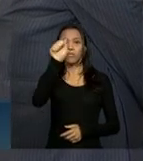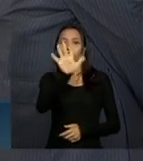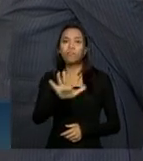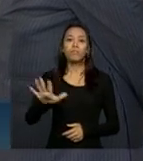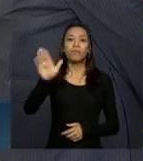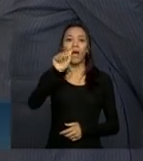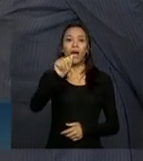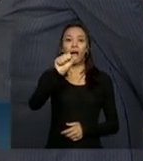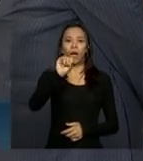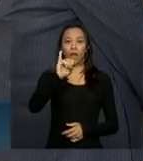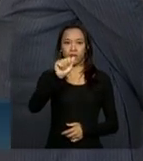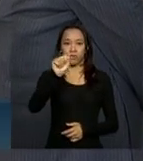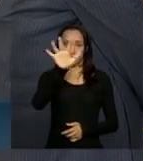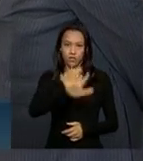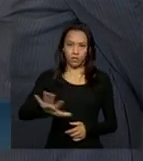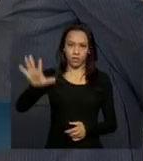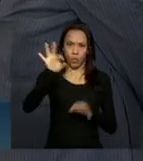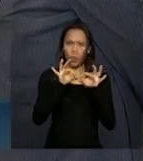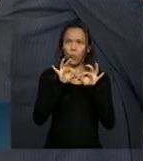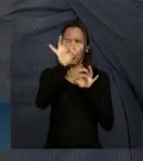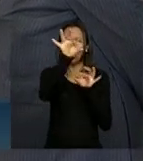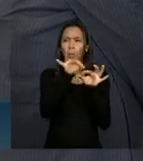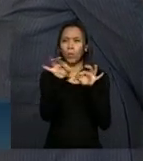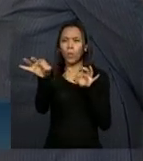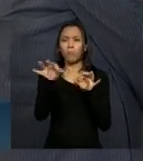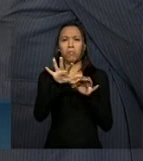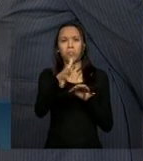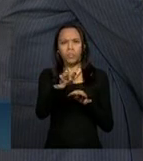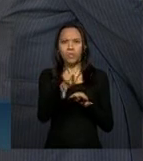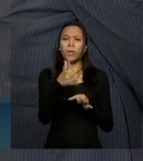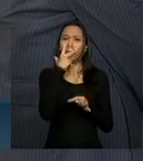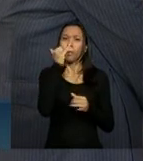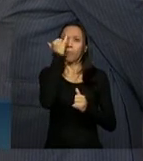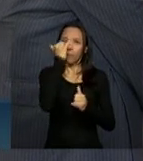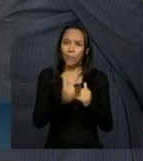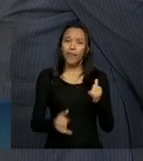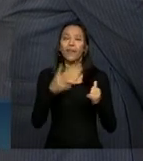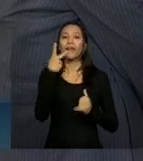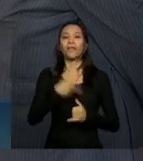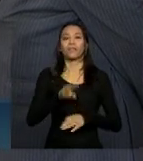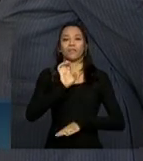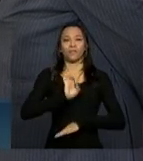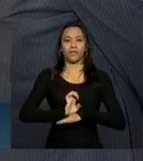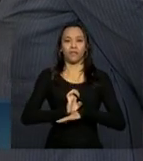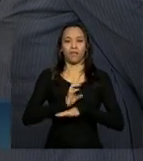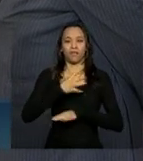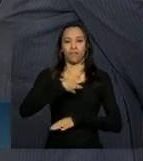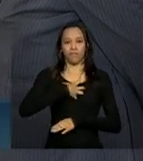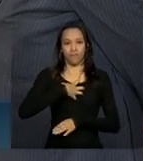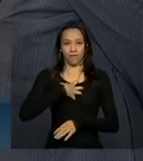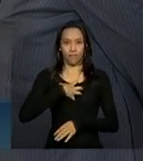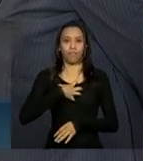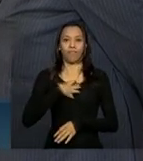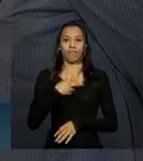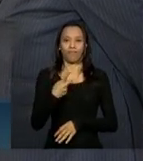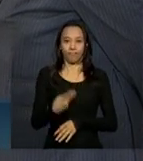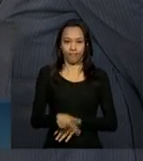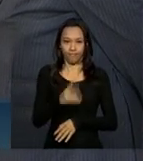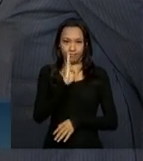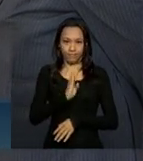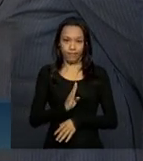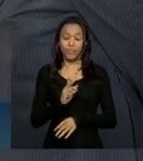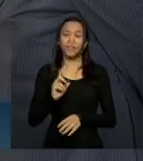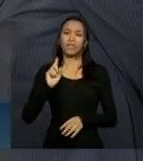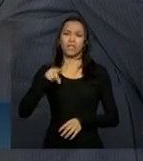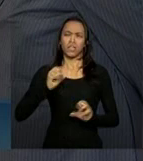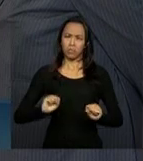O tamanho do seu território corresponde aproximadamente ao tamanho do estado da Bahia. E desde a recuperação